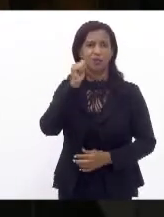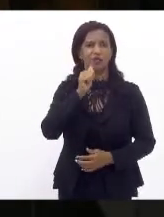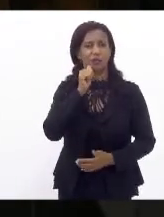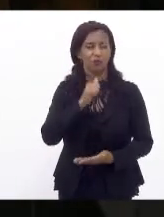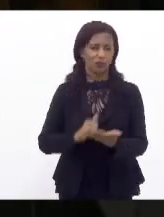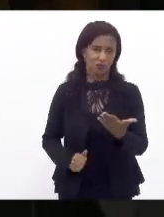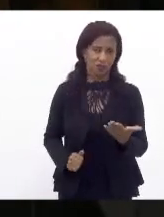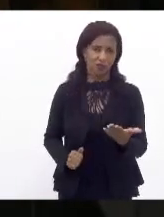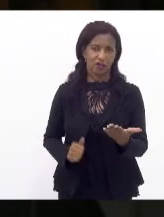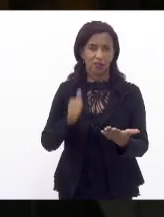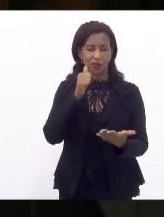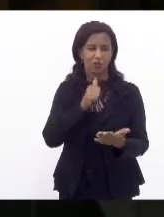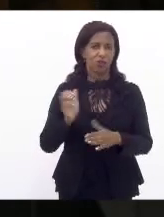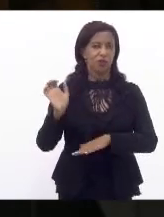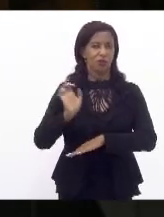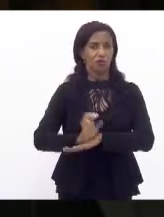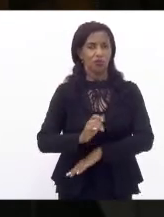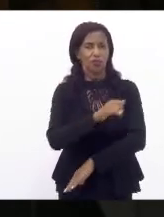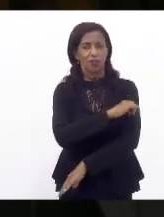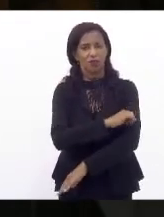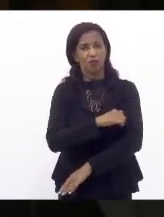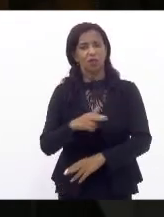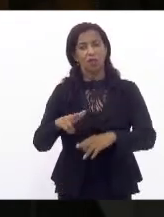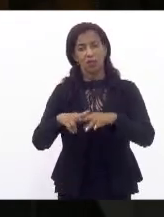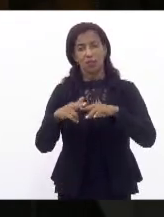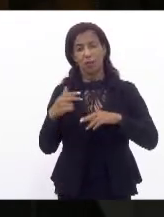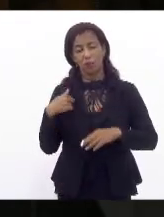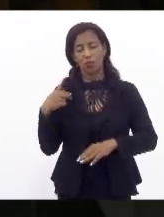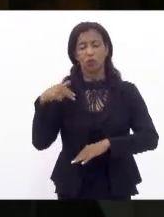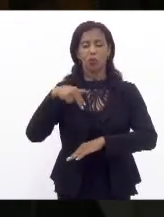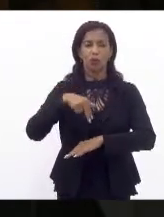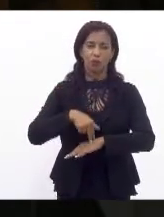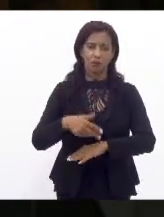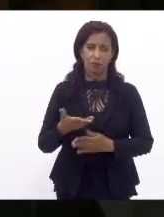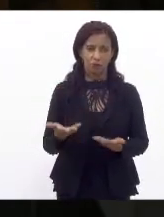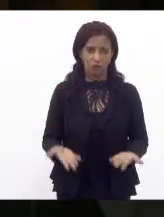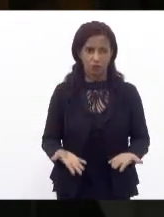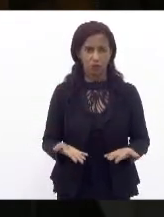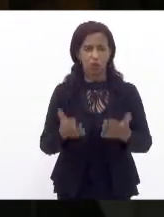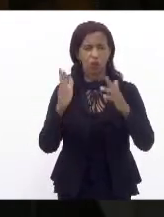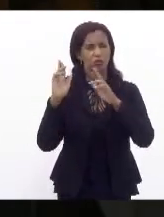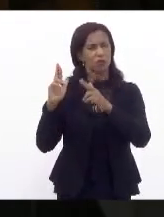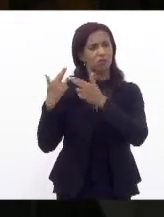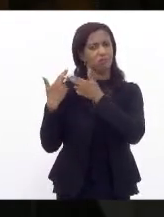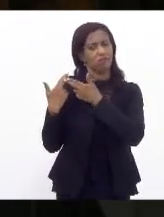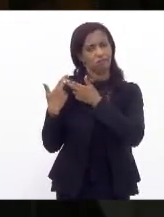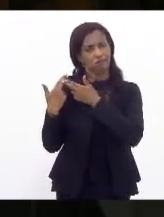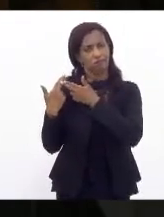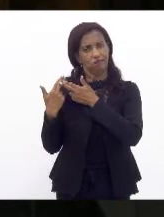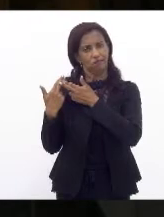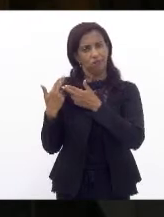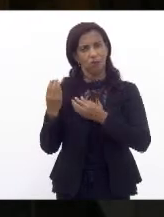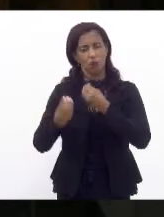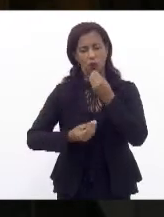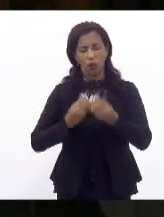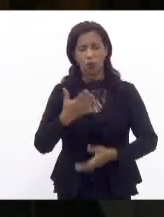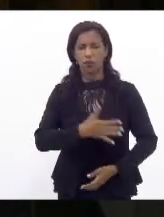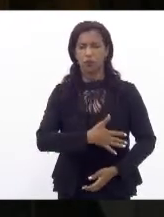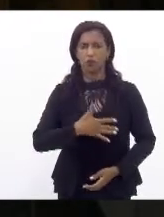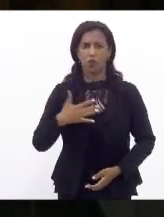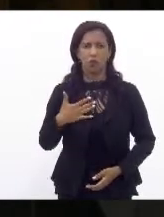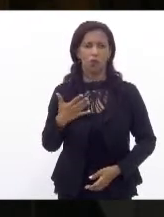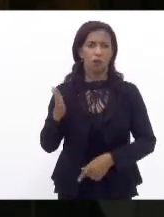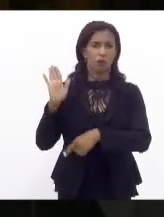mulheres, das mulheres do estado do Rio de Janeiro, e é por isso que eu ocupo essa tribuna hoje com muita responsabilidade, com muita honra,